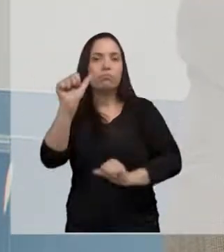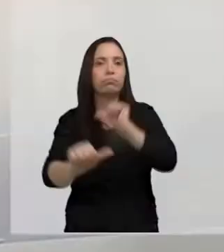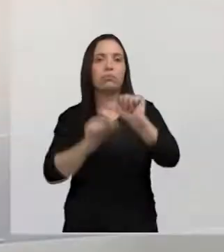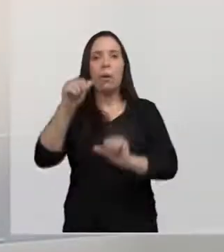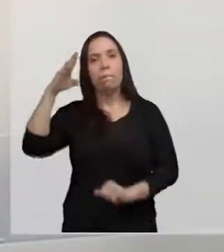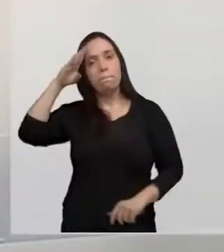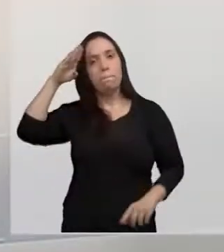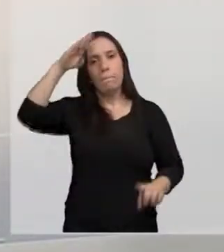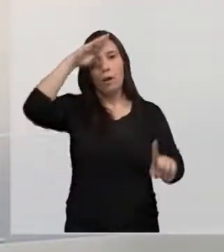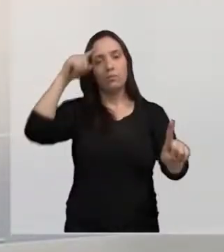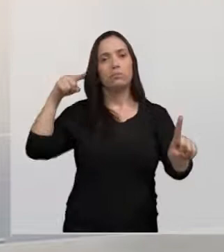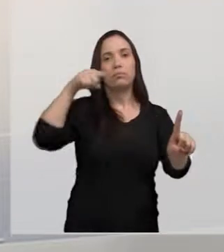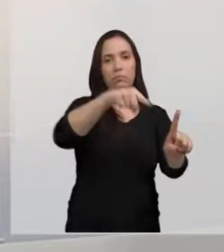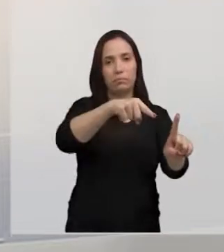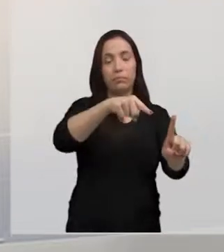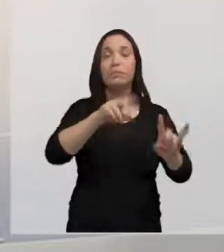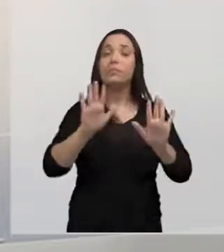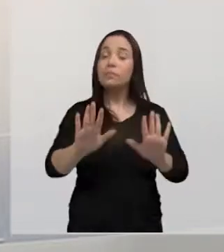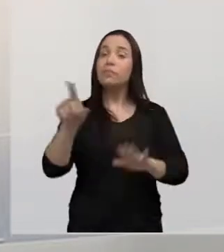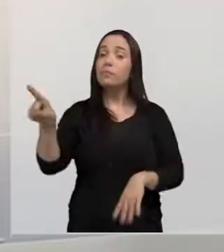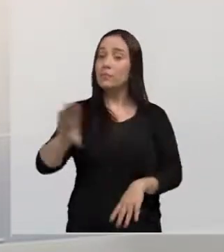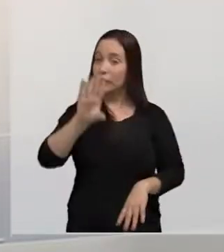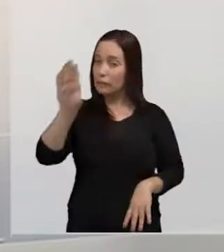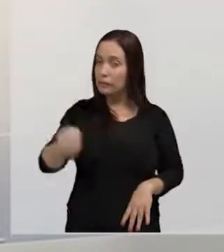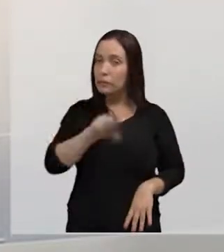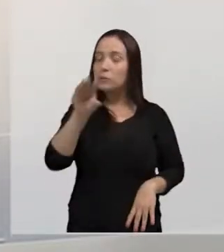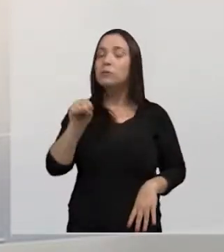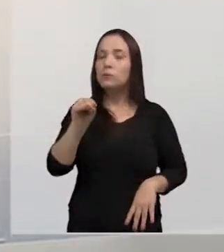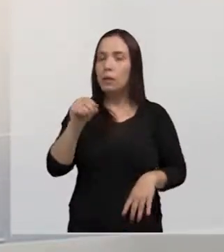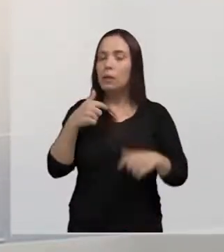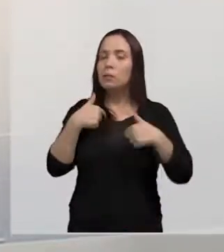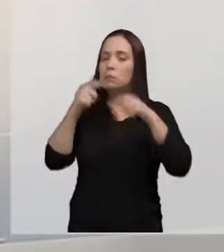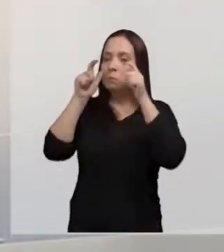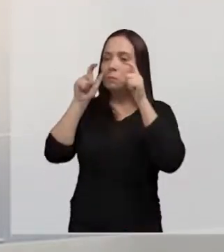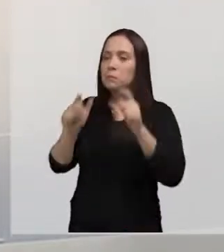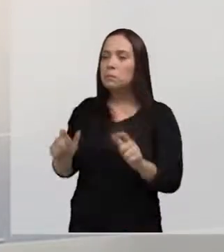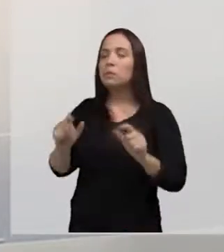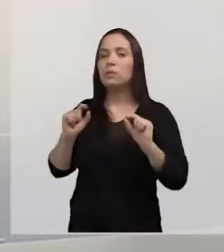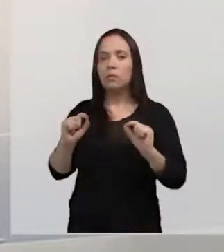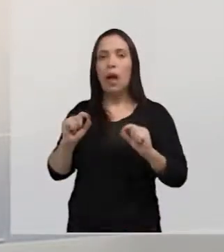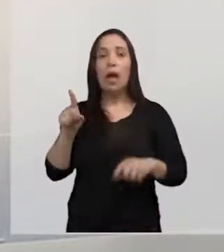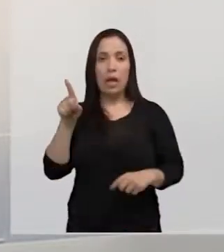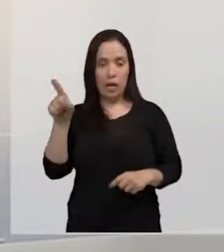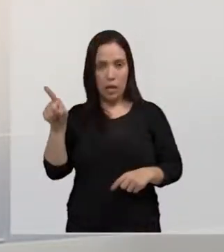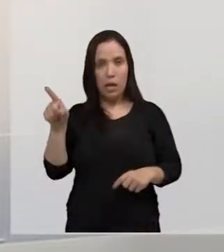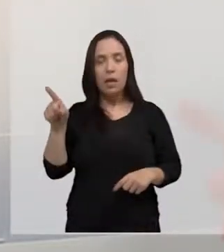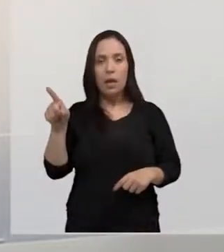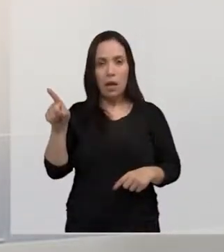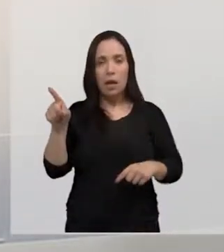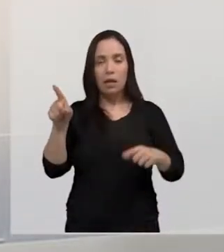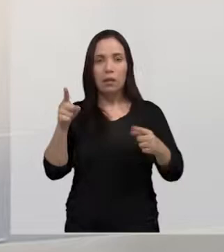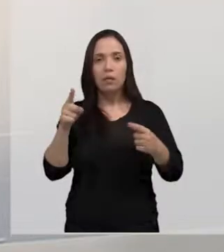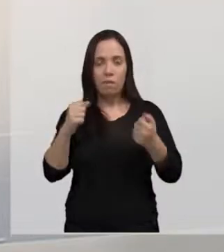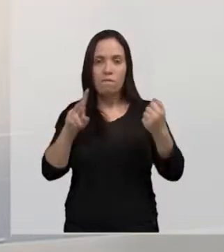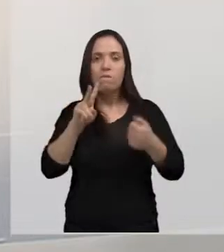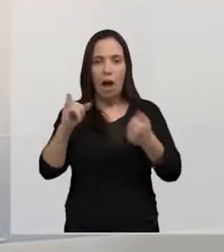Ciro fez uma coisa que eu achei muito interessante. Vai fazer um apoio crítico, até esse nome